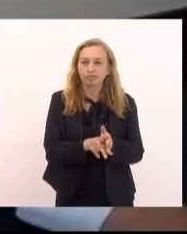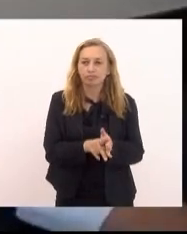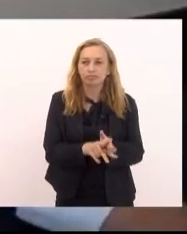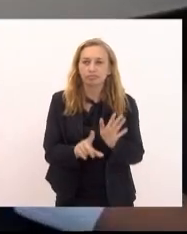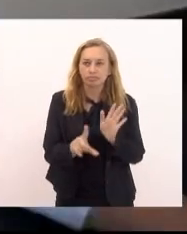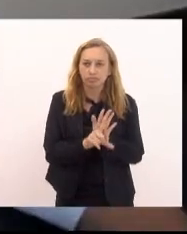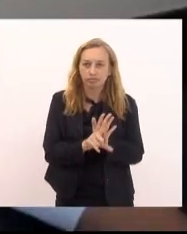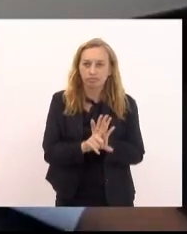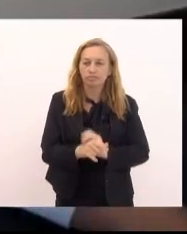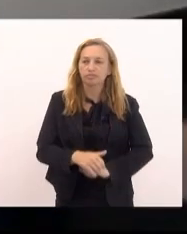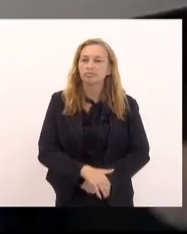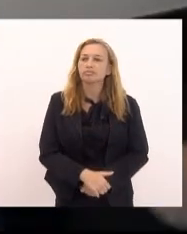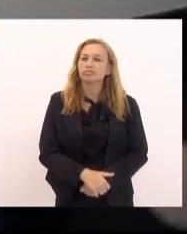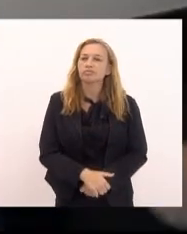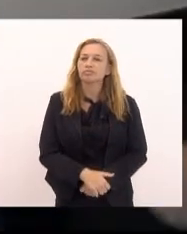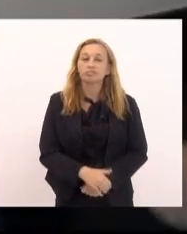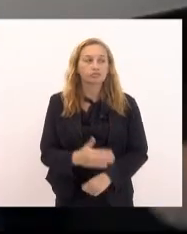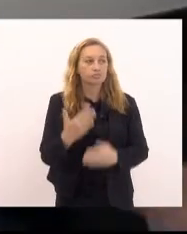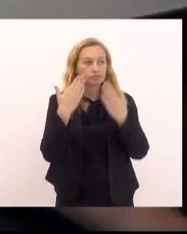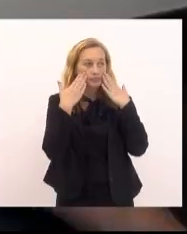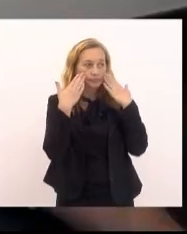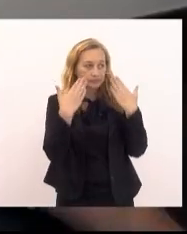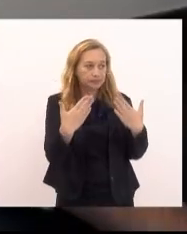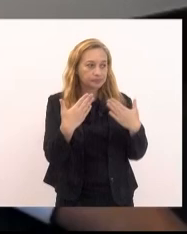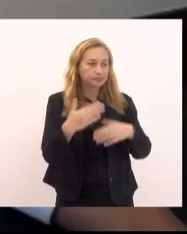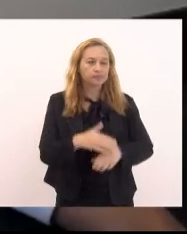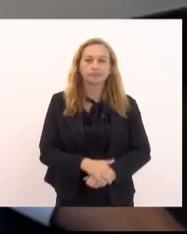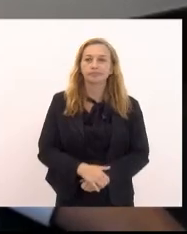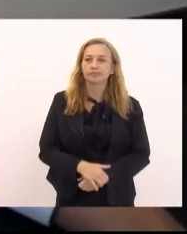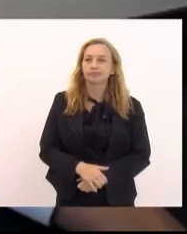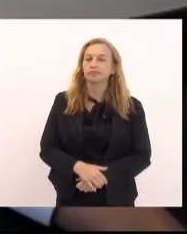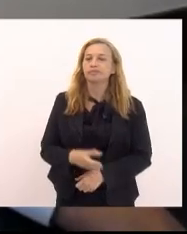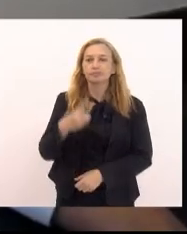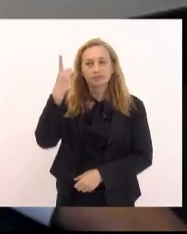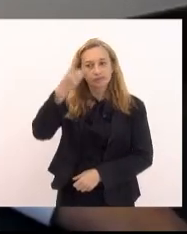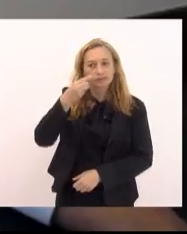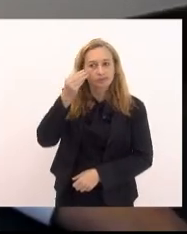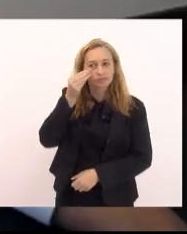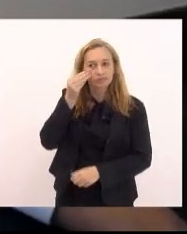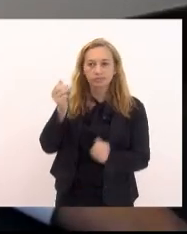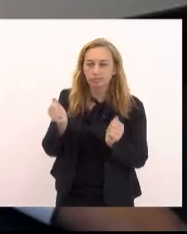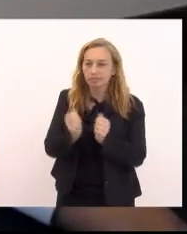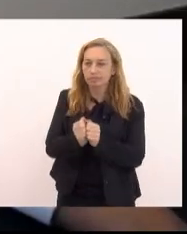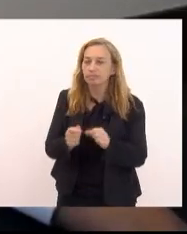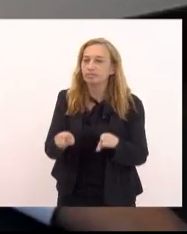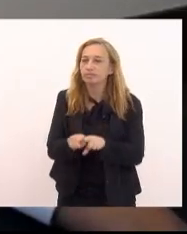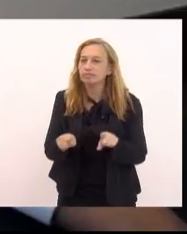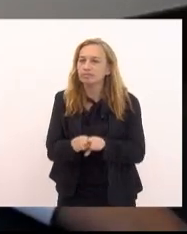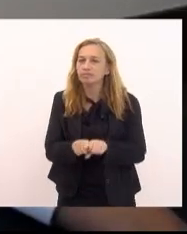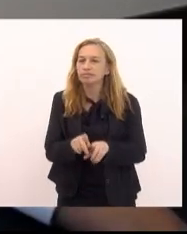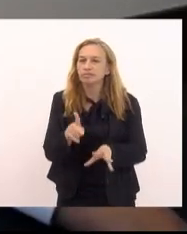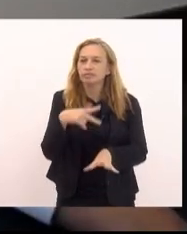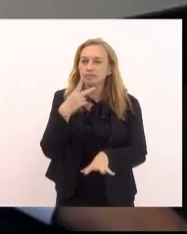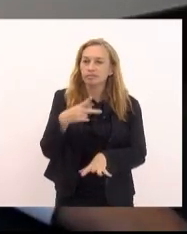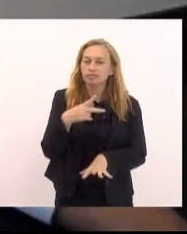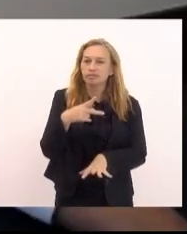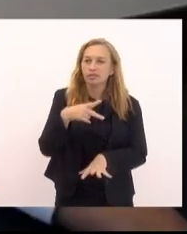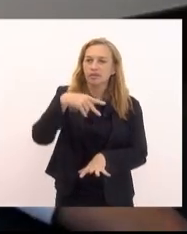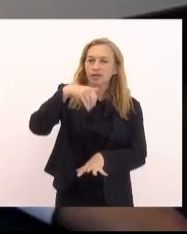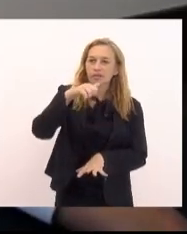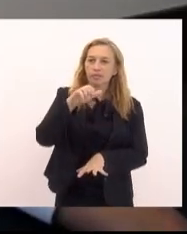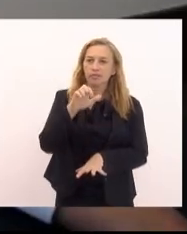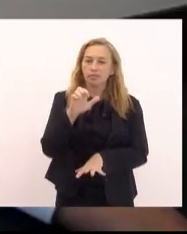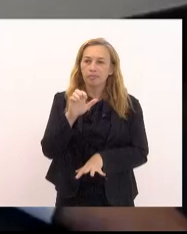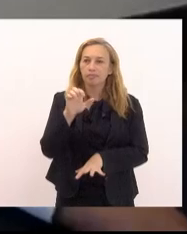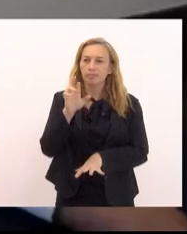lei que eu apresentei, que tem como coautora a deputada Mônica Francisco e que trata do Mercadinho São José nas